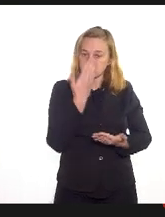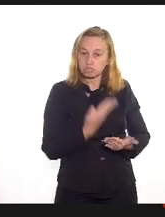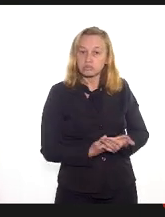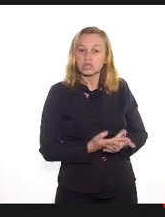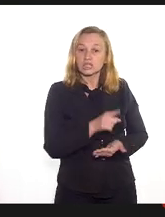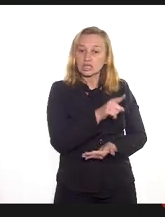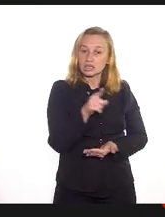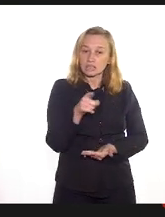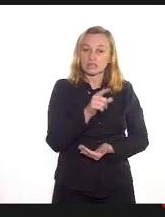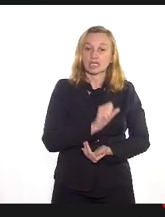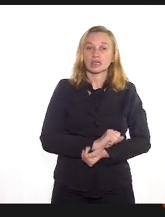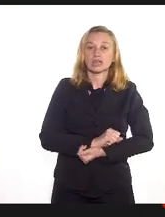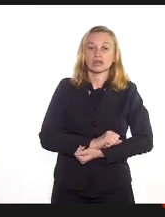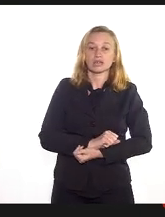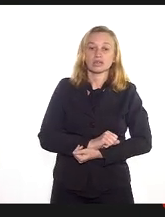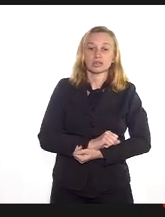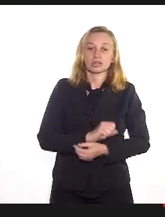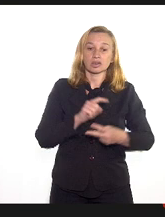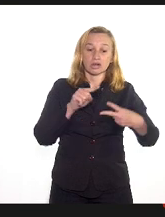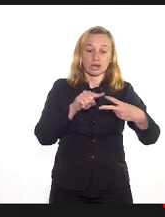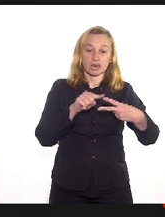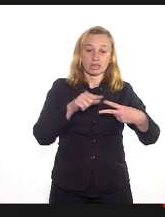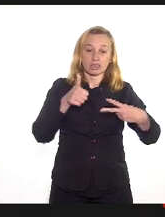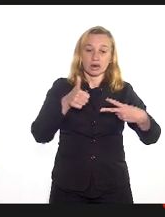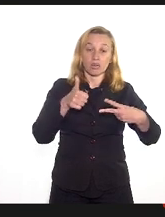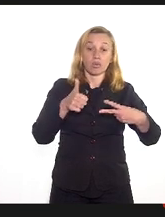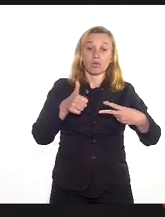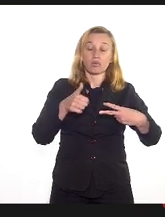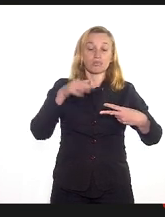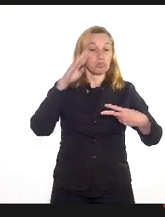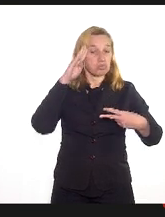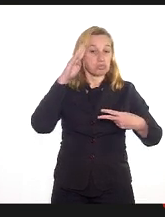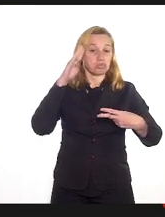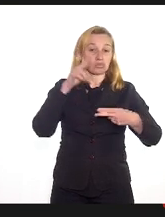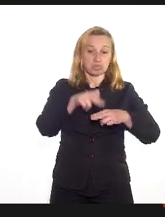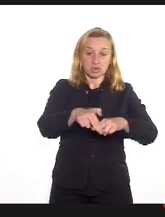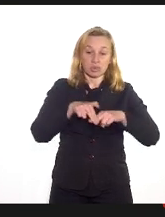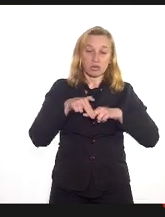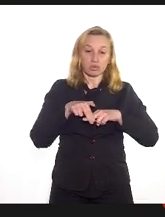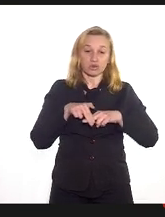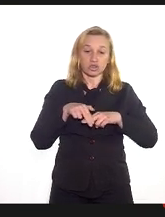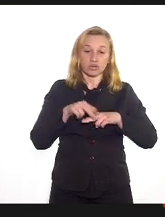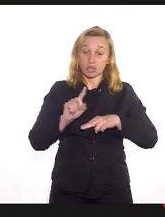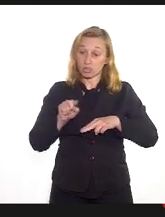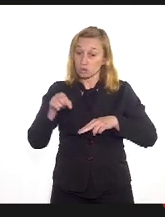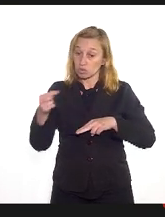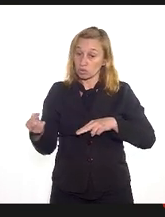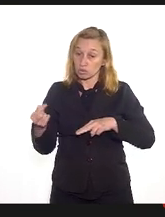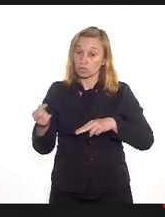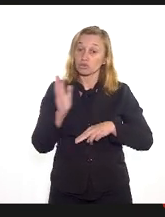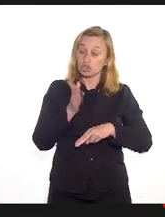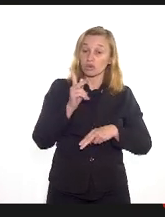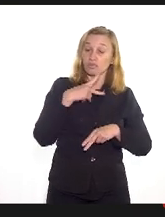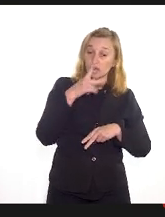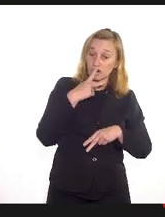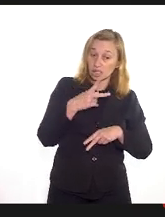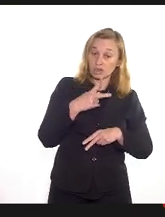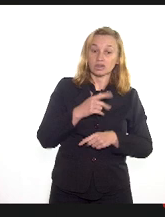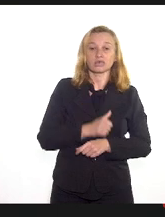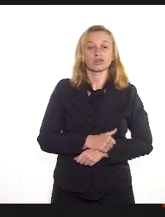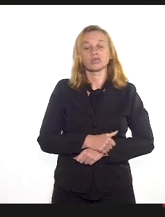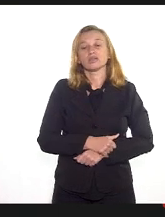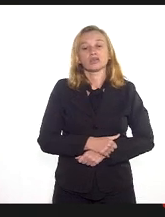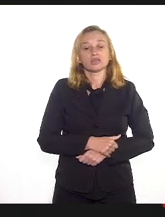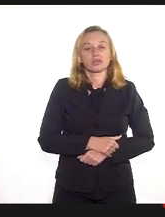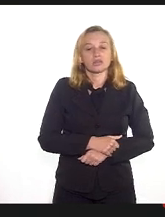foi um dos grandes motivos que as iniciativas anteriores que eu citei de soerguimento